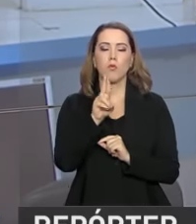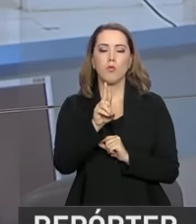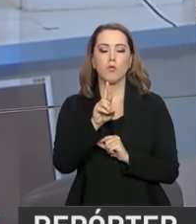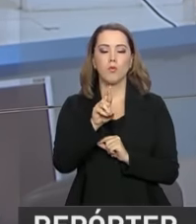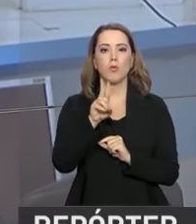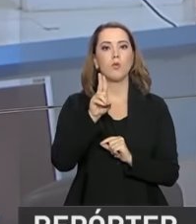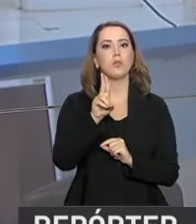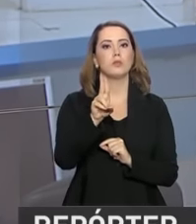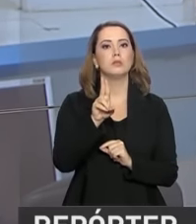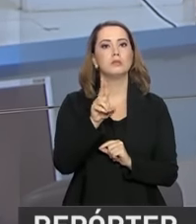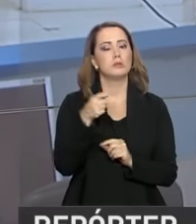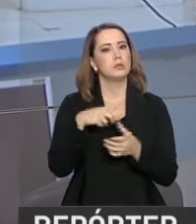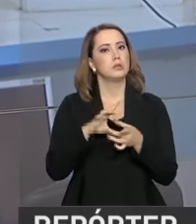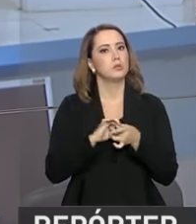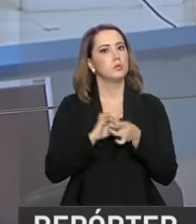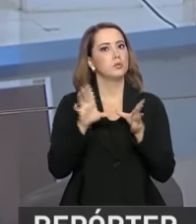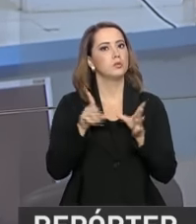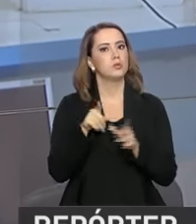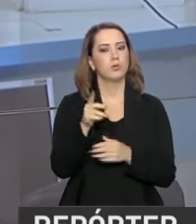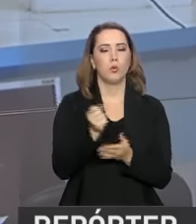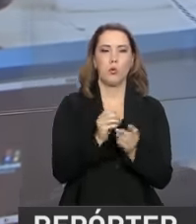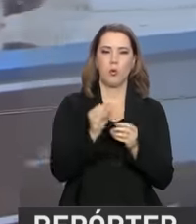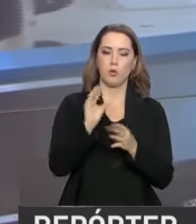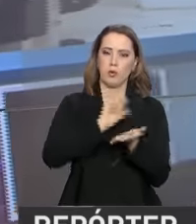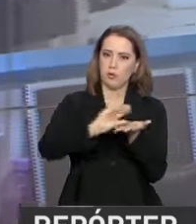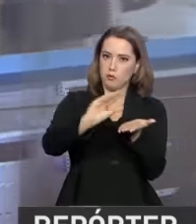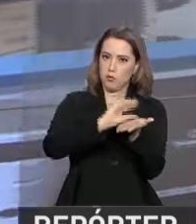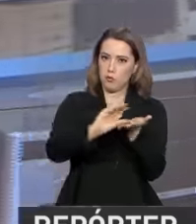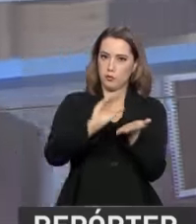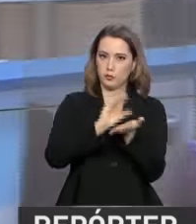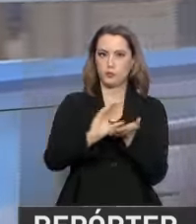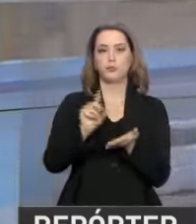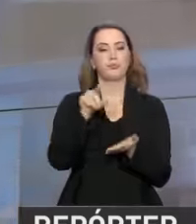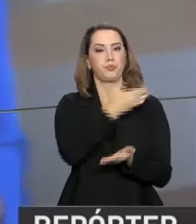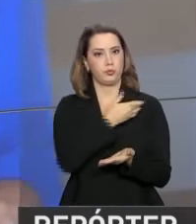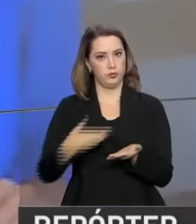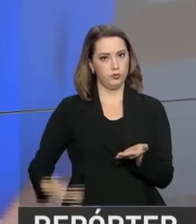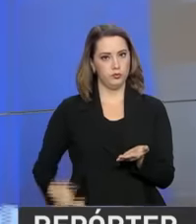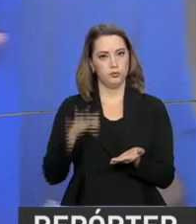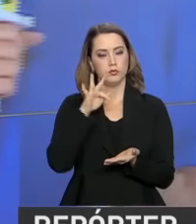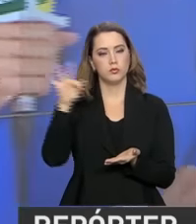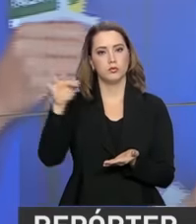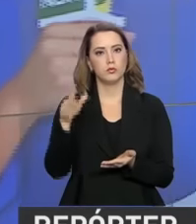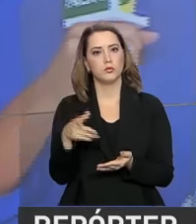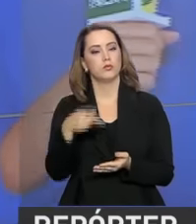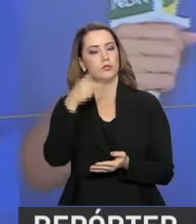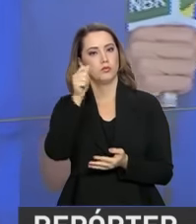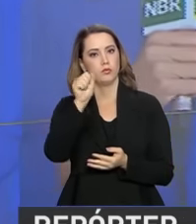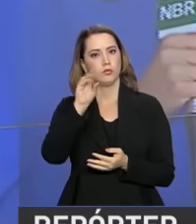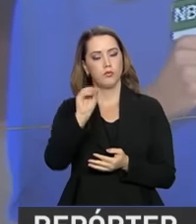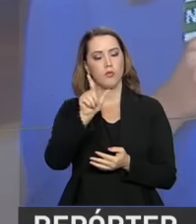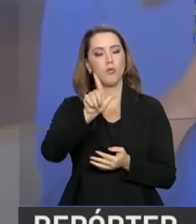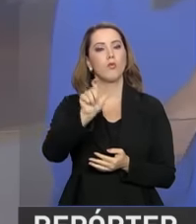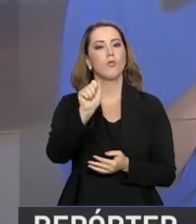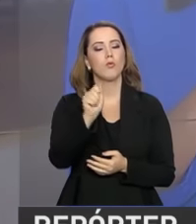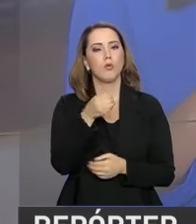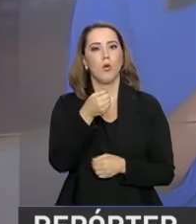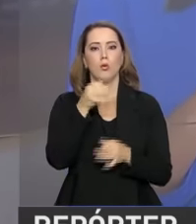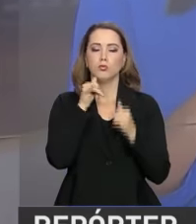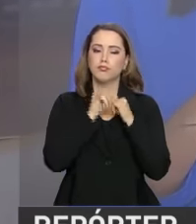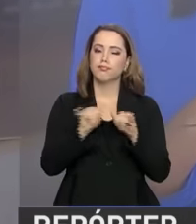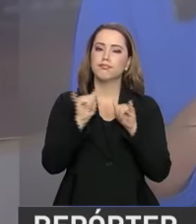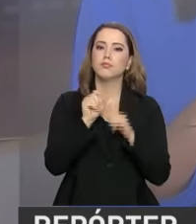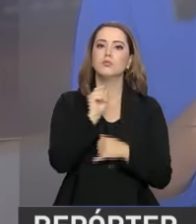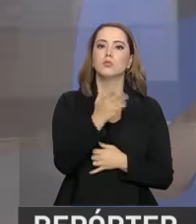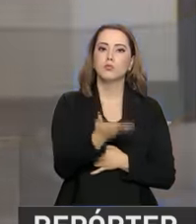desvinculação de receitas da União Paula deor traz as informações ao vivo do Palácio do Planalto Oi Paula